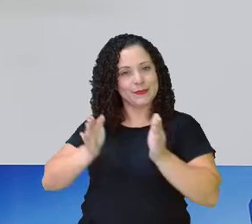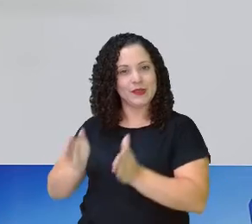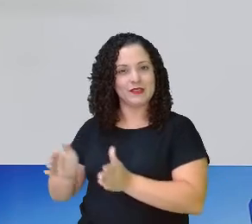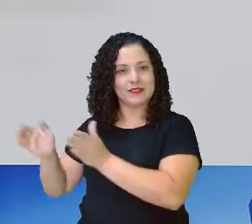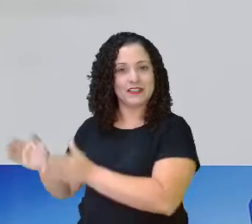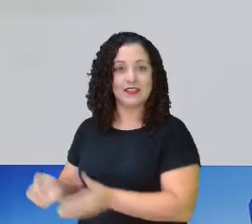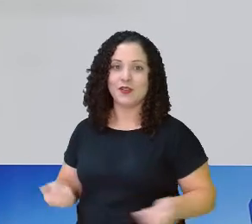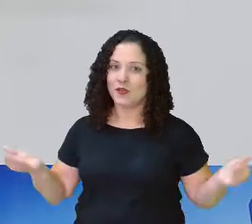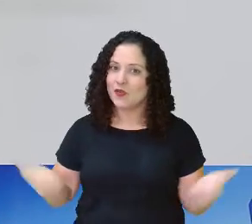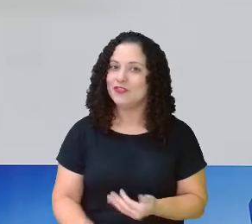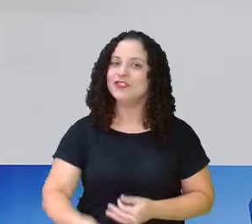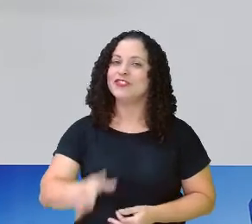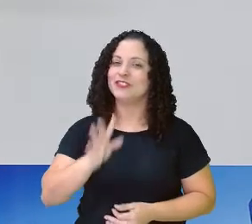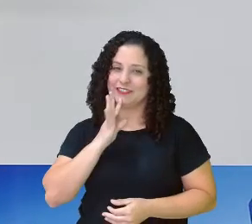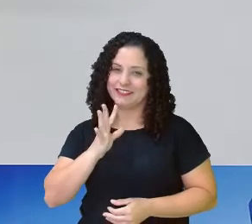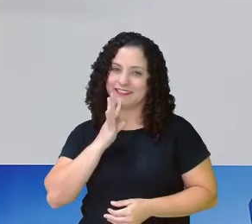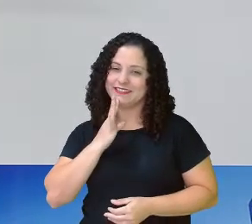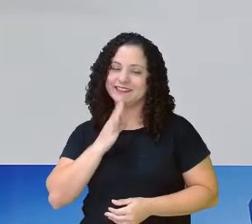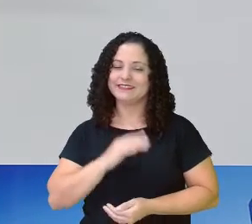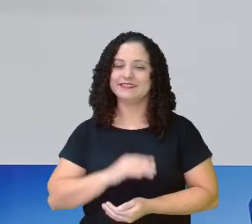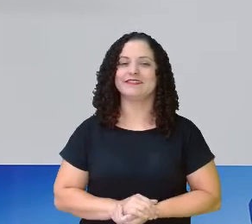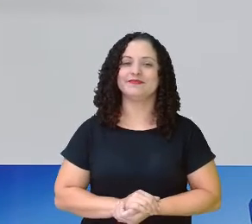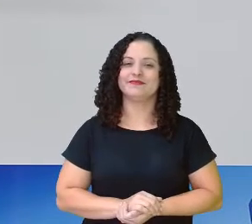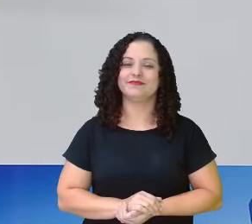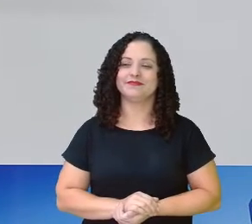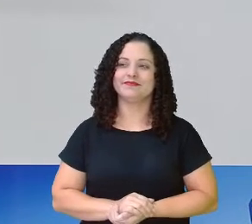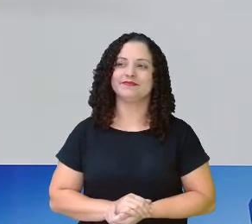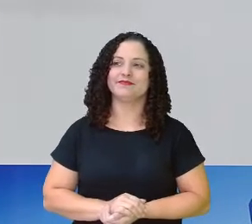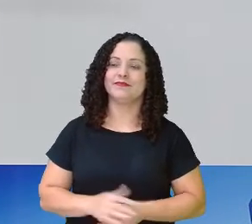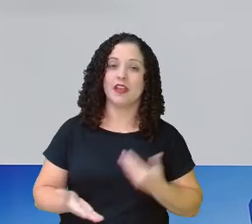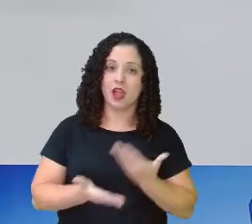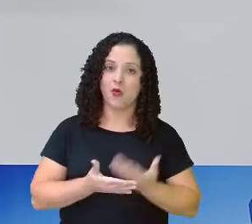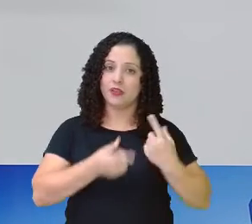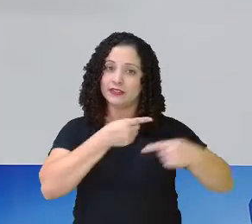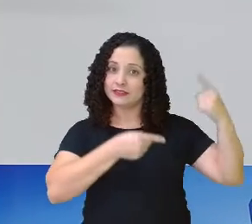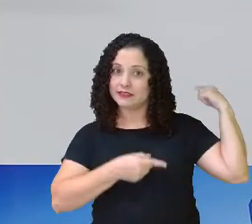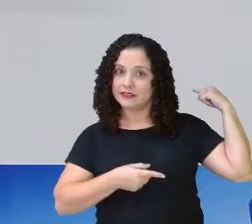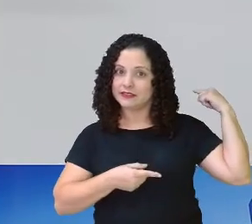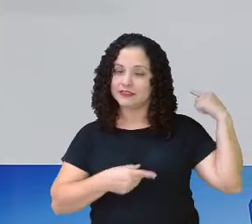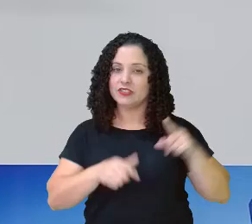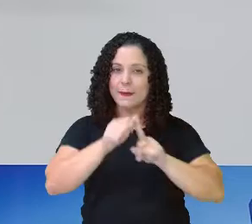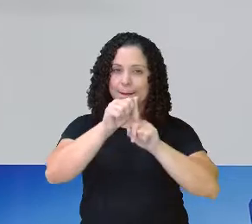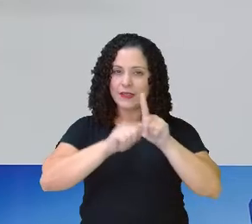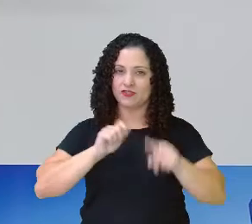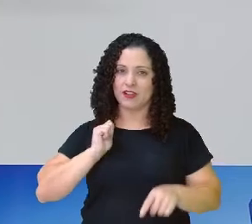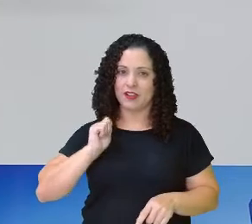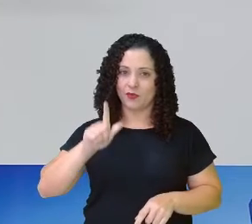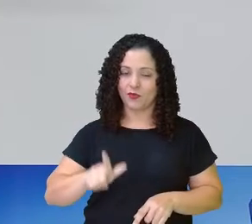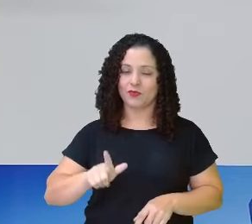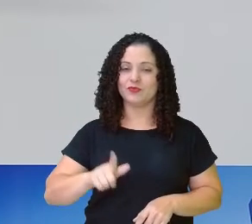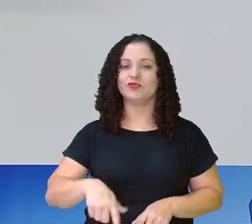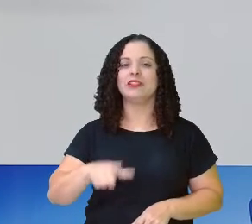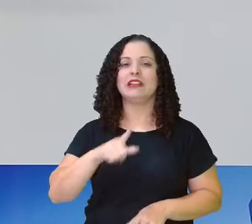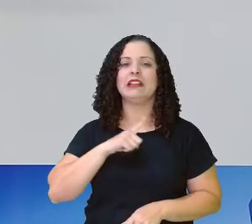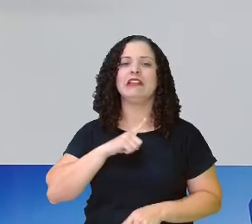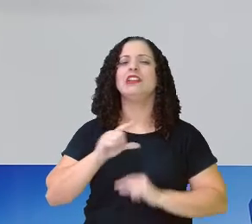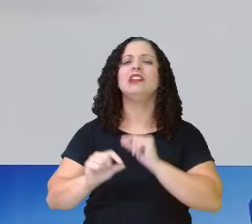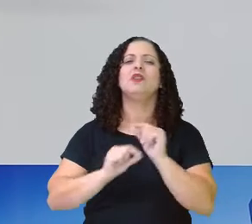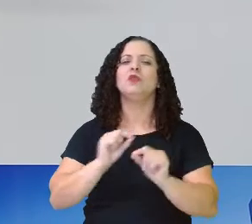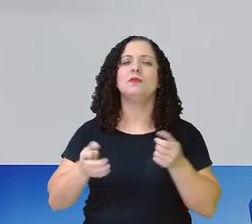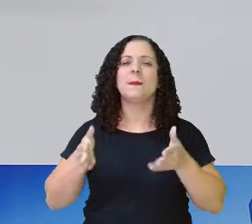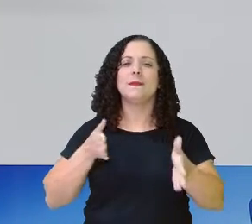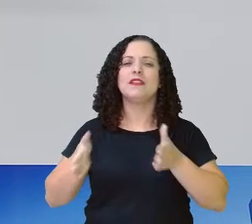um pouco mais a respeito delas. Então, na nossa aula passada, aproveitando esse mês de agosto, a gente vendo essas questões da